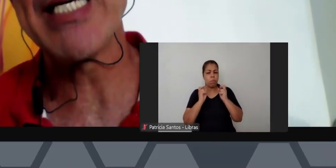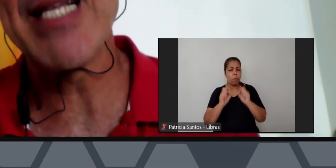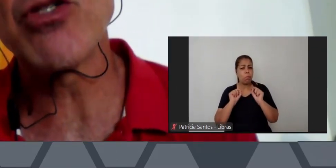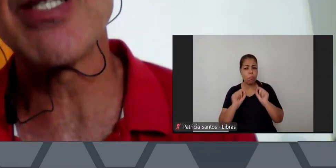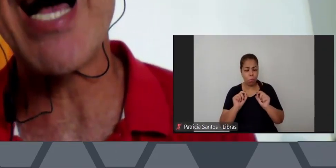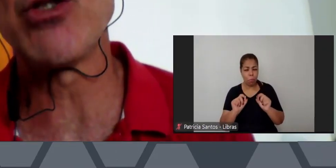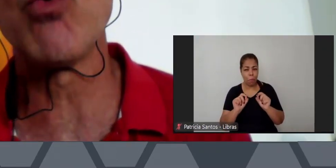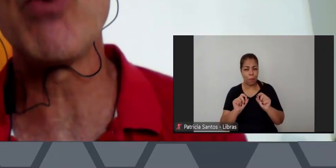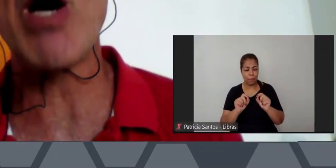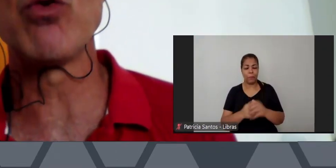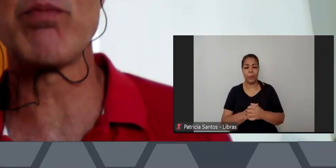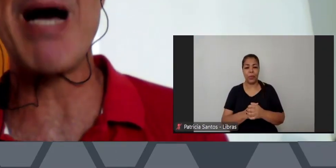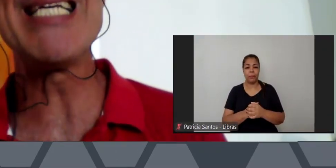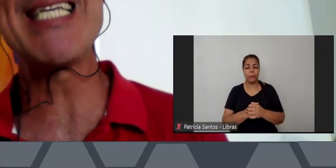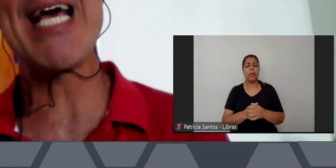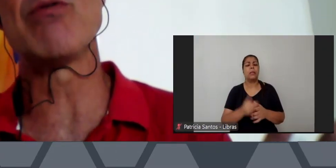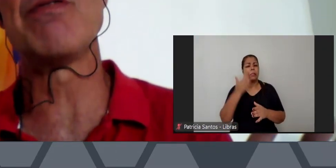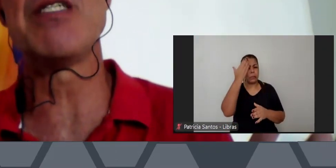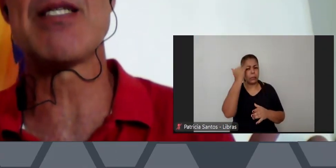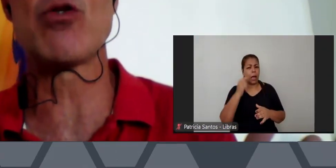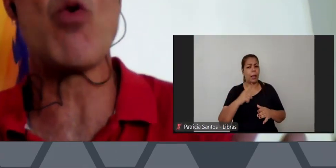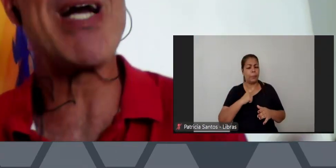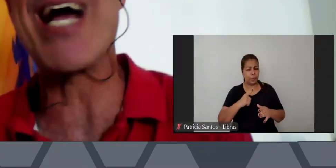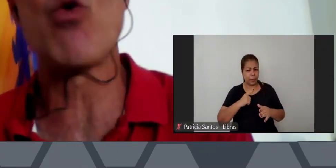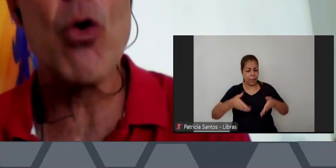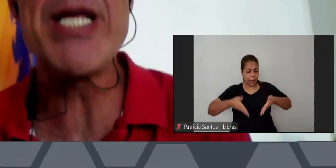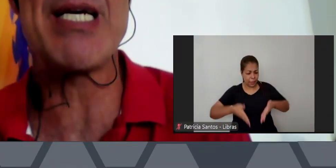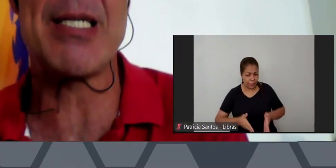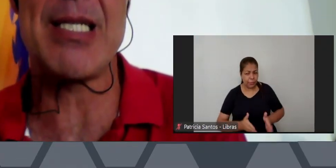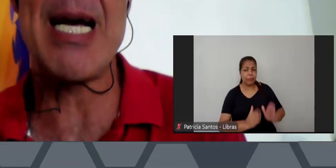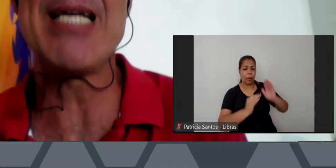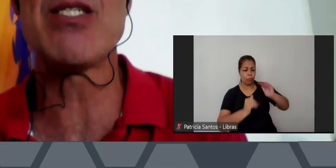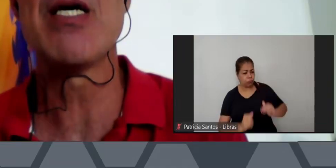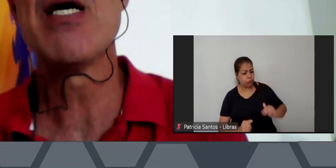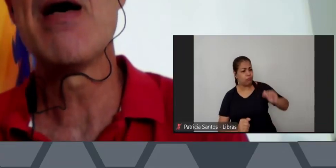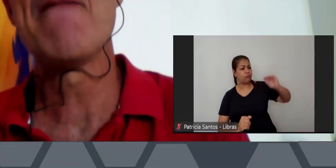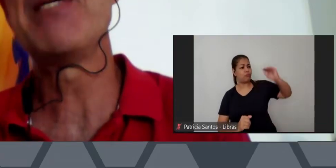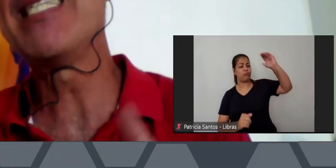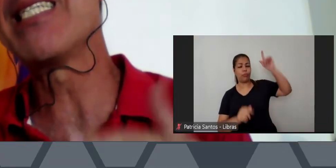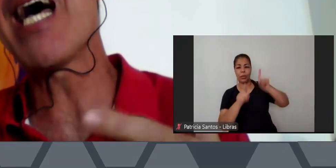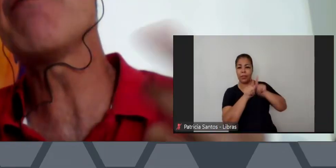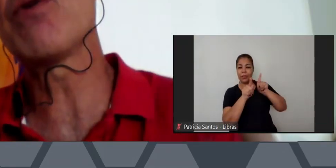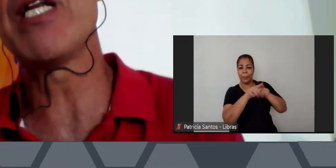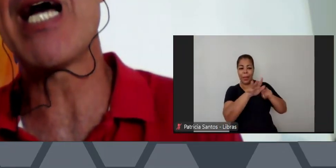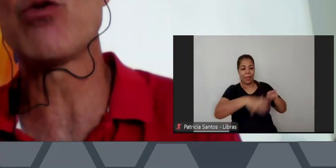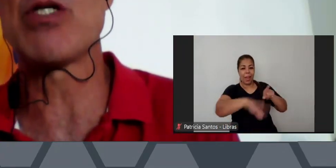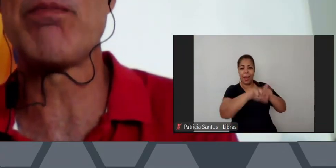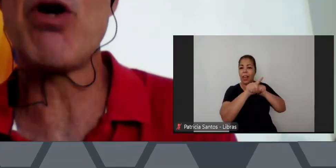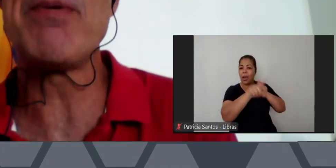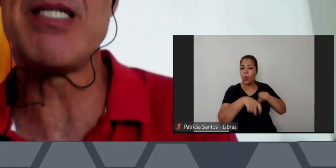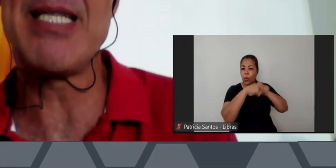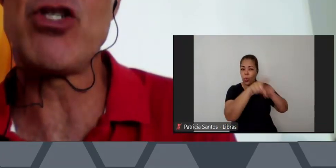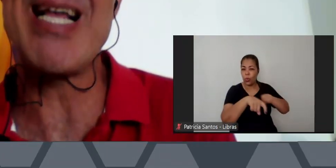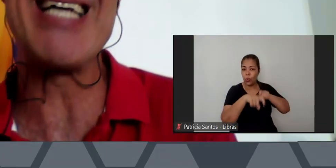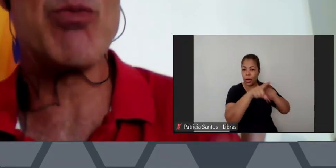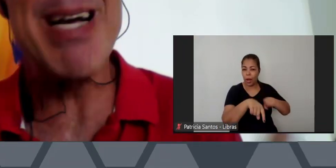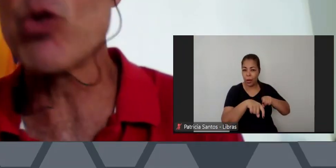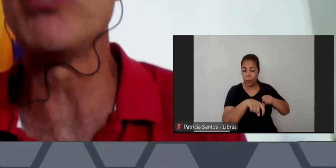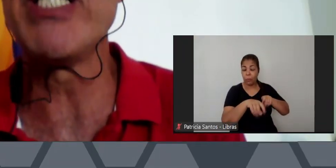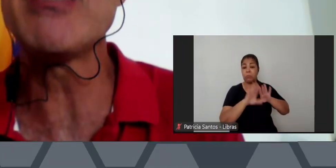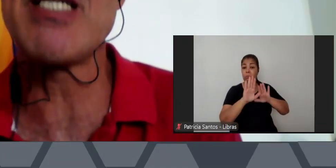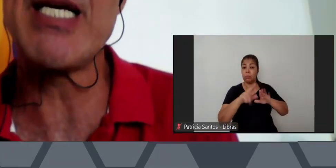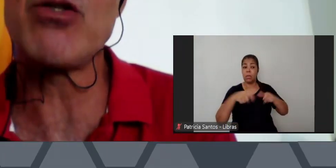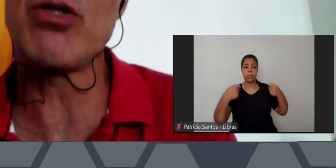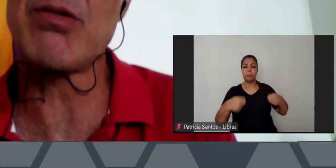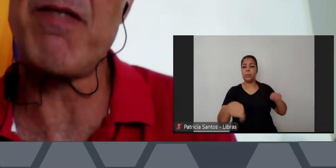a identidade rural dos pais que eram vistas como anacrônica nas cidades precisavam criar suas próprias identidades